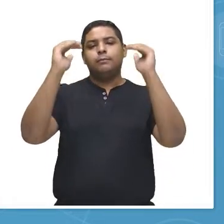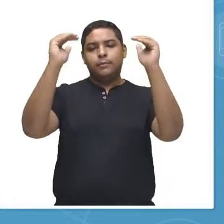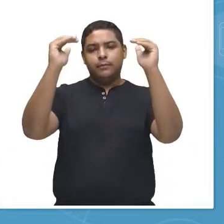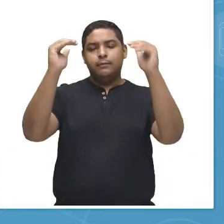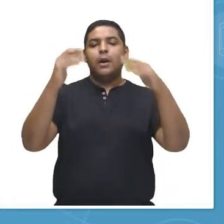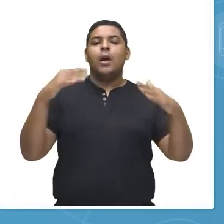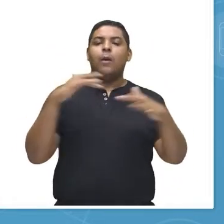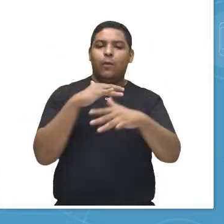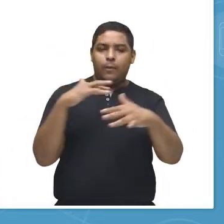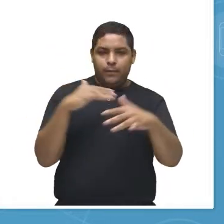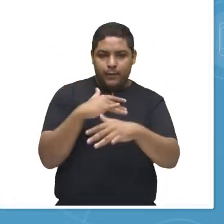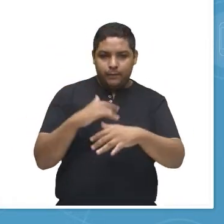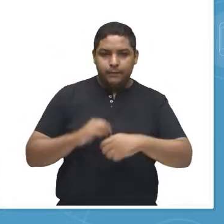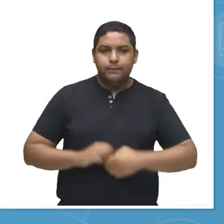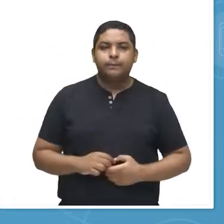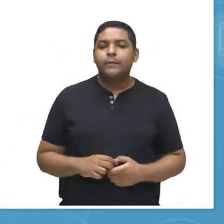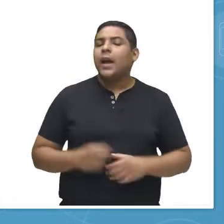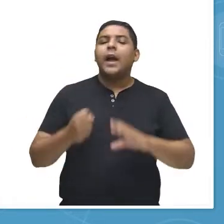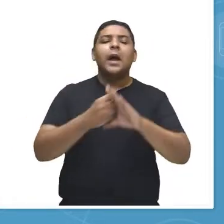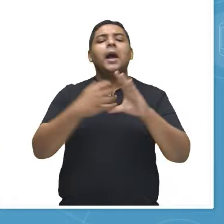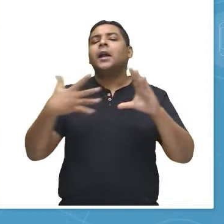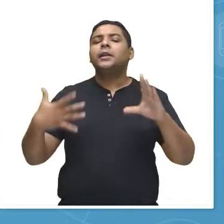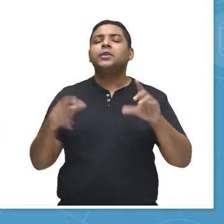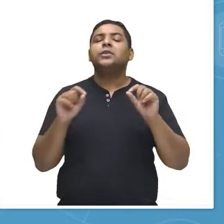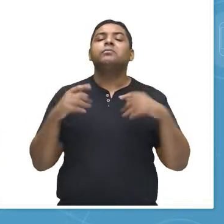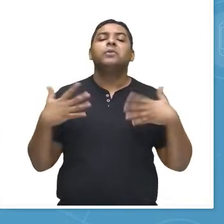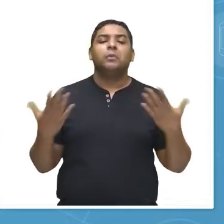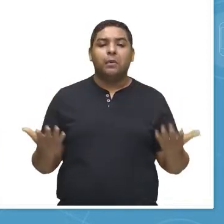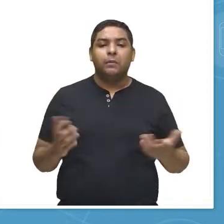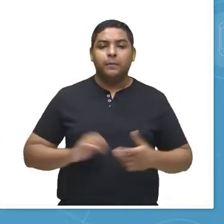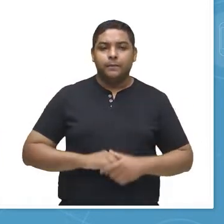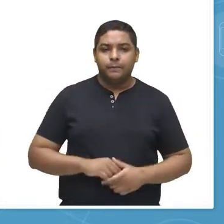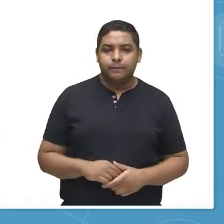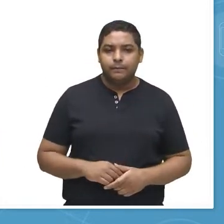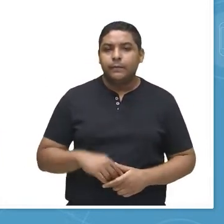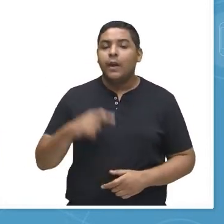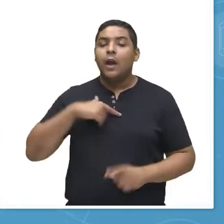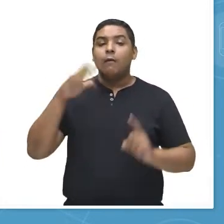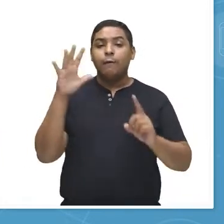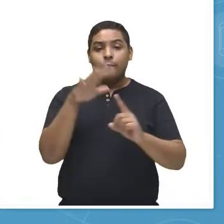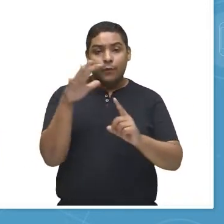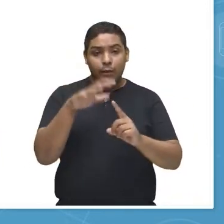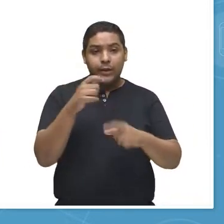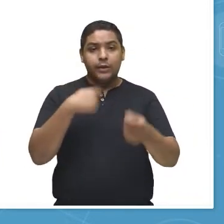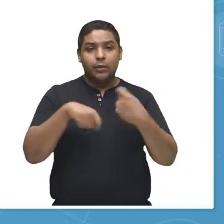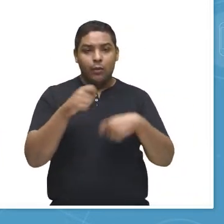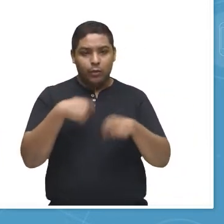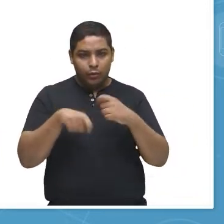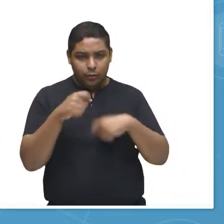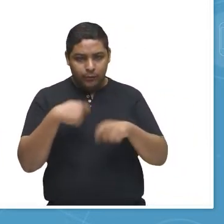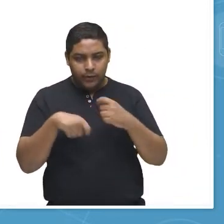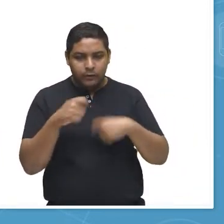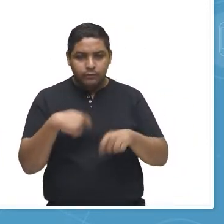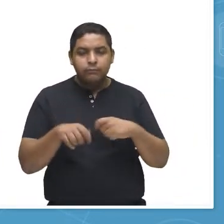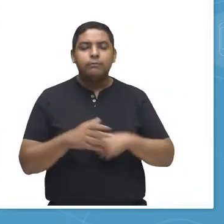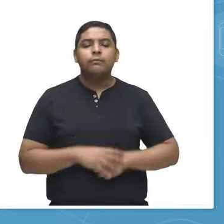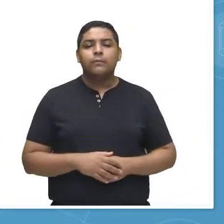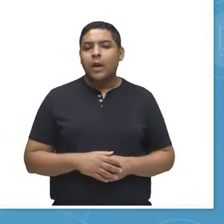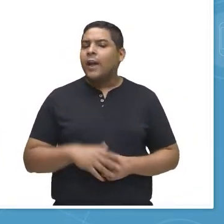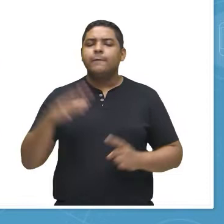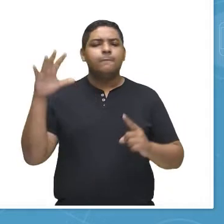urbana, tá? Vamos ver algumas características delas? Influências econômicas, tá? Então ela